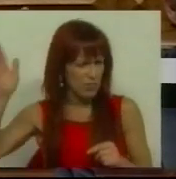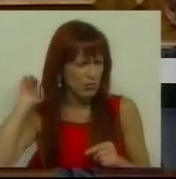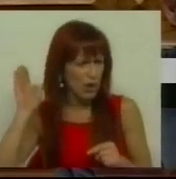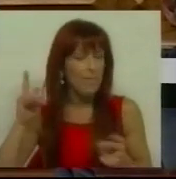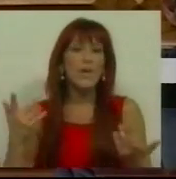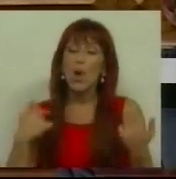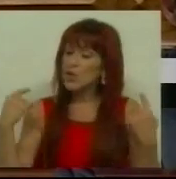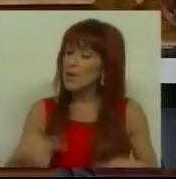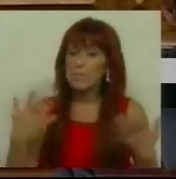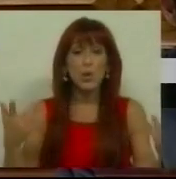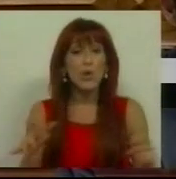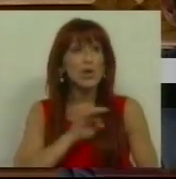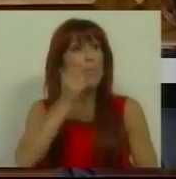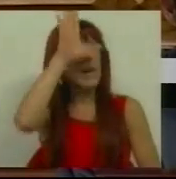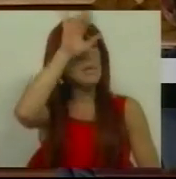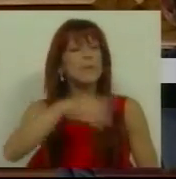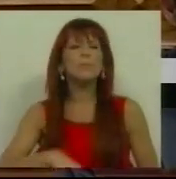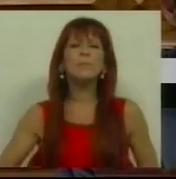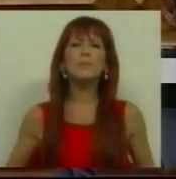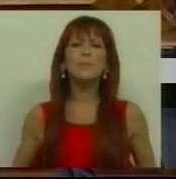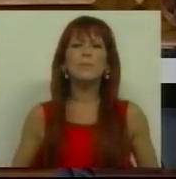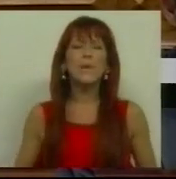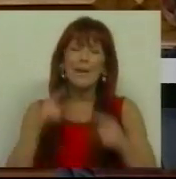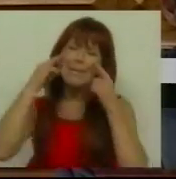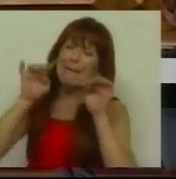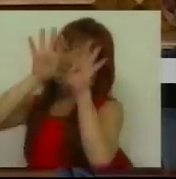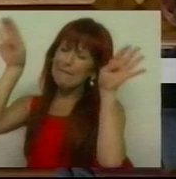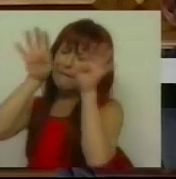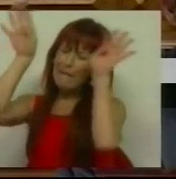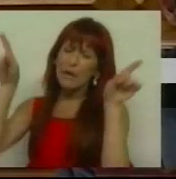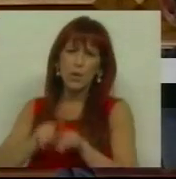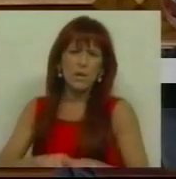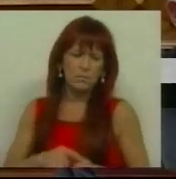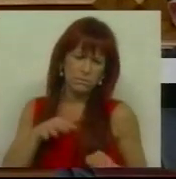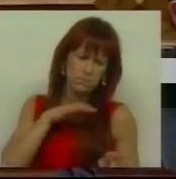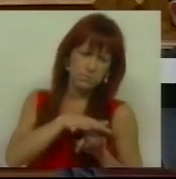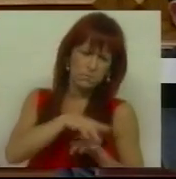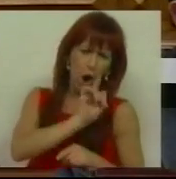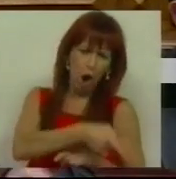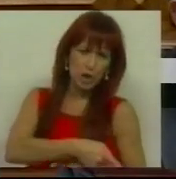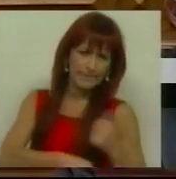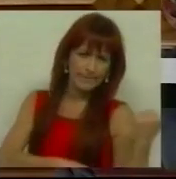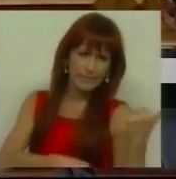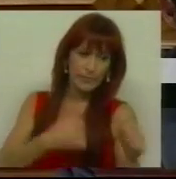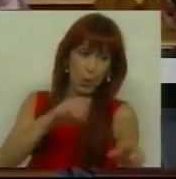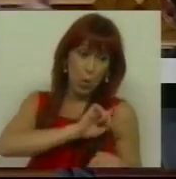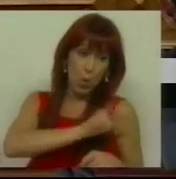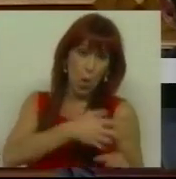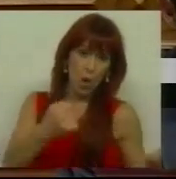E, portanto, o que temos hoje é um Sr. Primeiro-Ministro, tipo Calimero, a interferir naquilo que é o